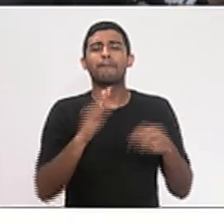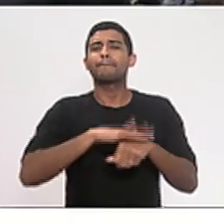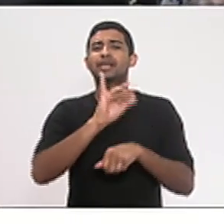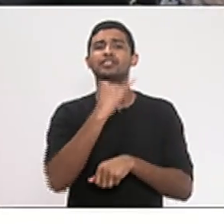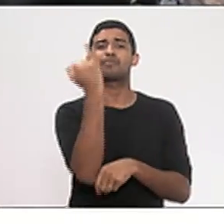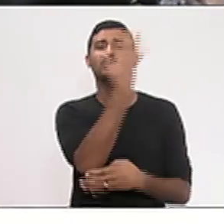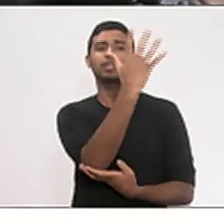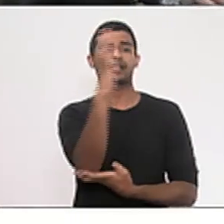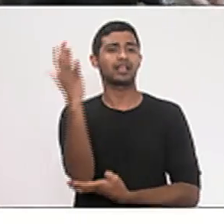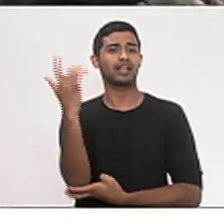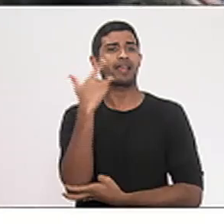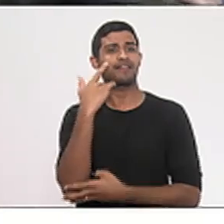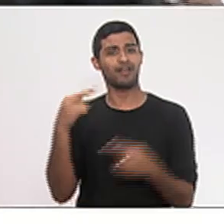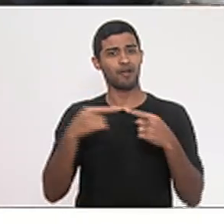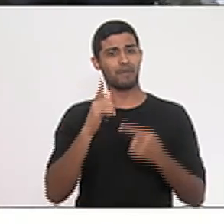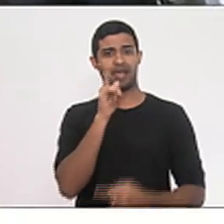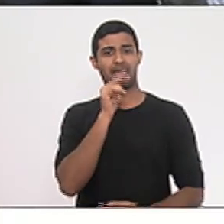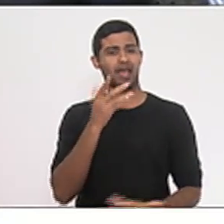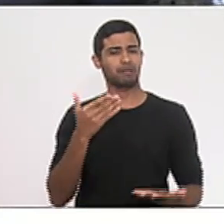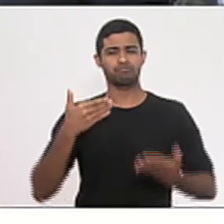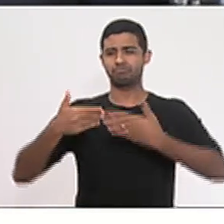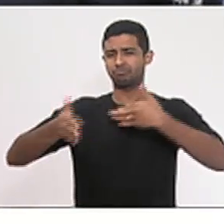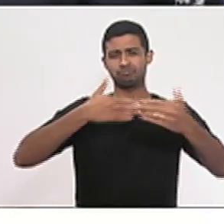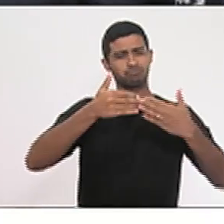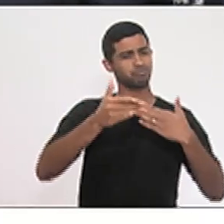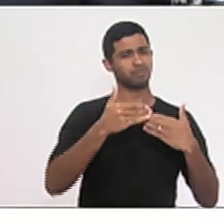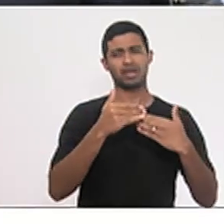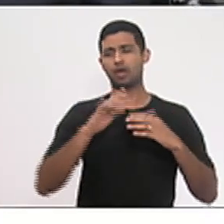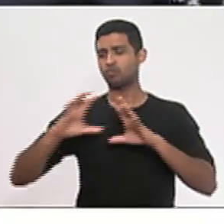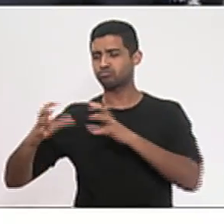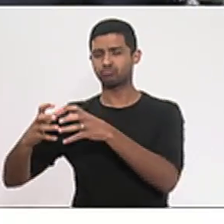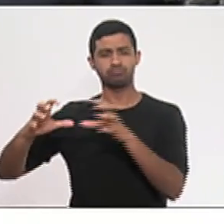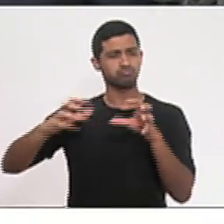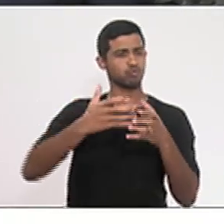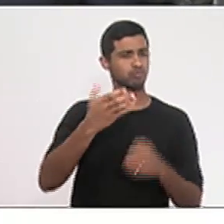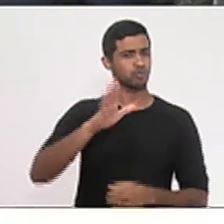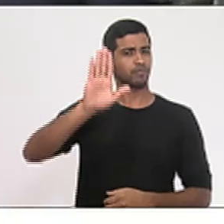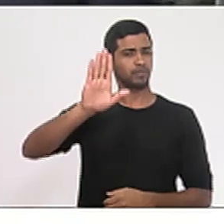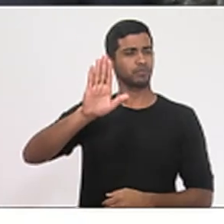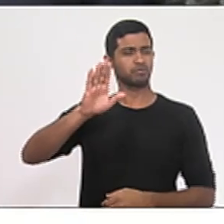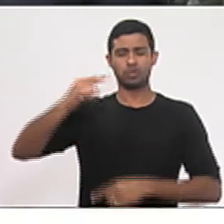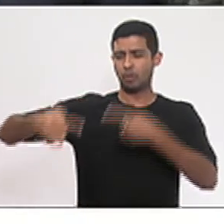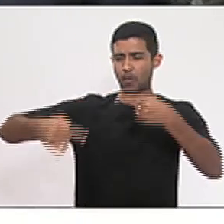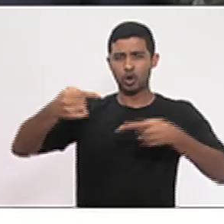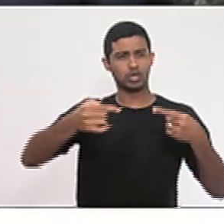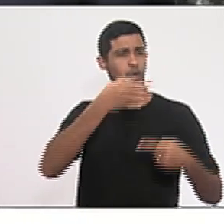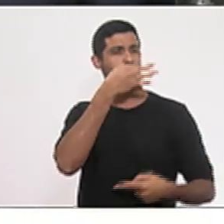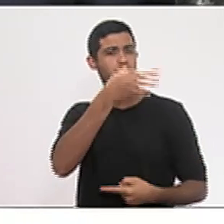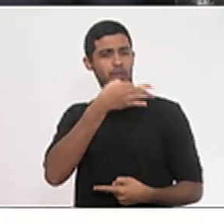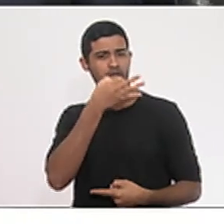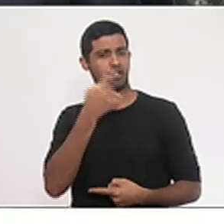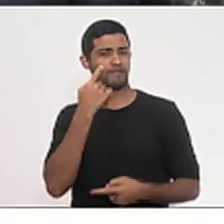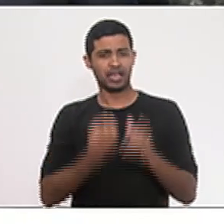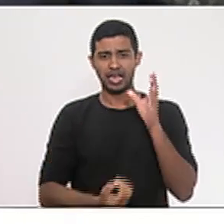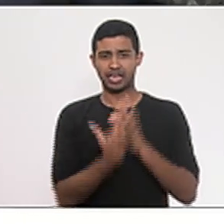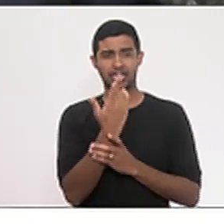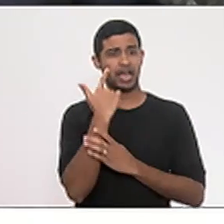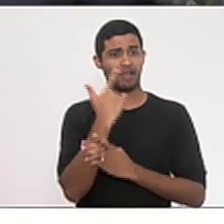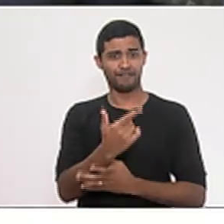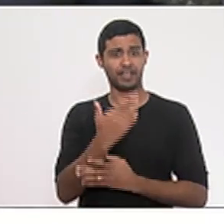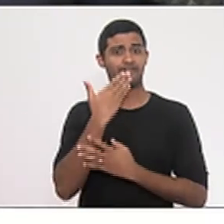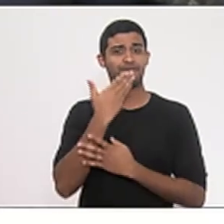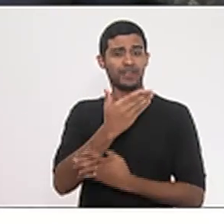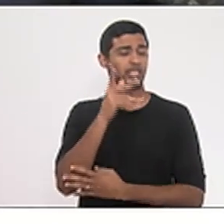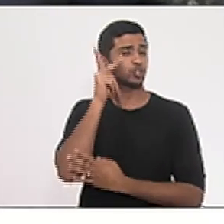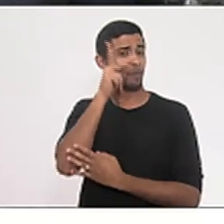da natureza. Independentemente de partidos ou convicções políticas, a criação da Frente